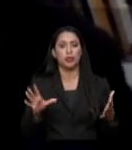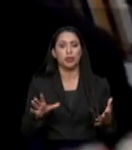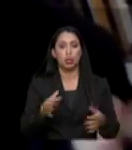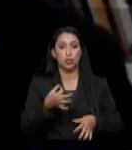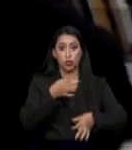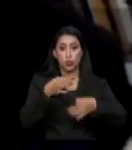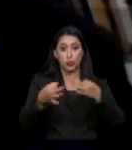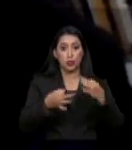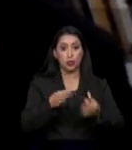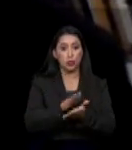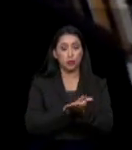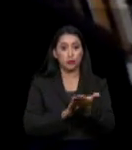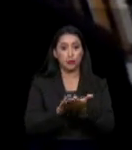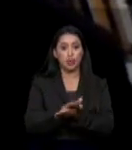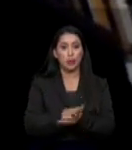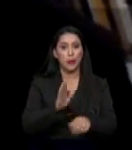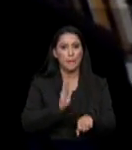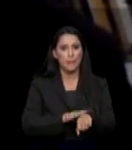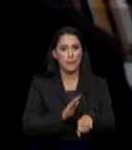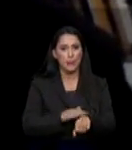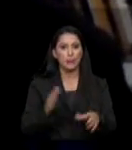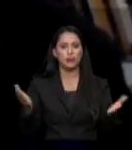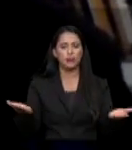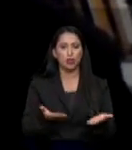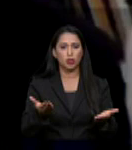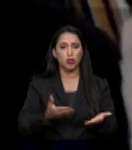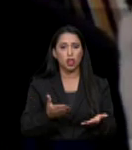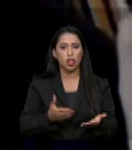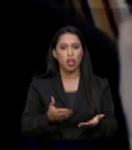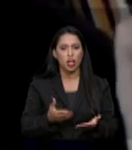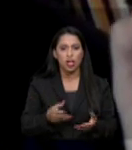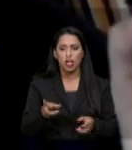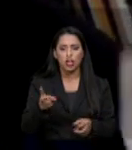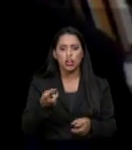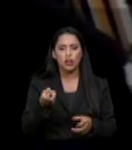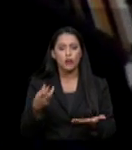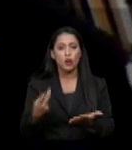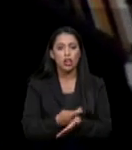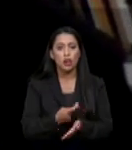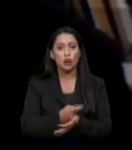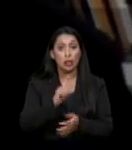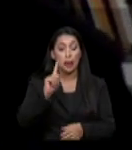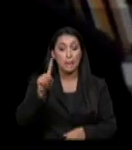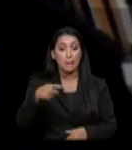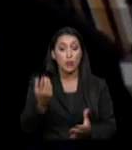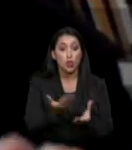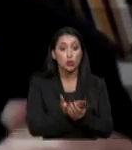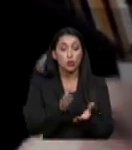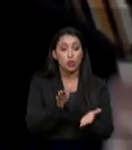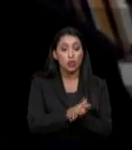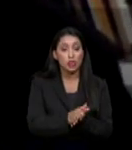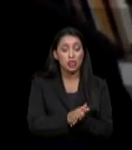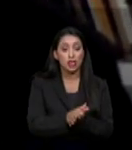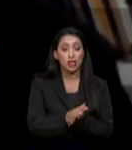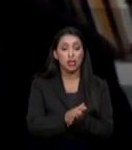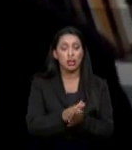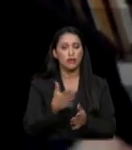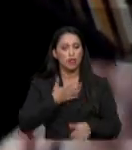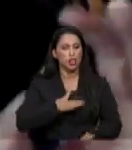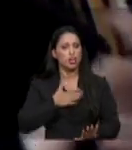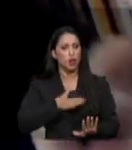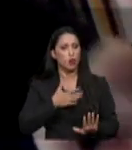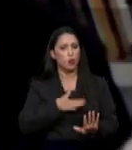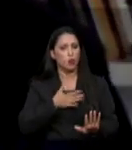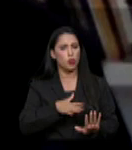a opinião momento agora é de reconhecer o terreno depois entre o processo de depuração depuração Fiquem